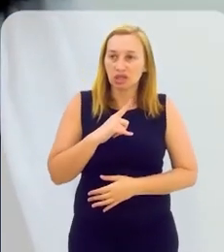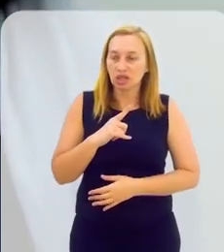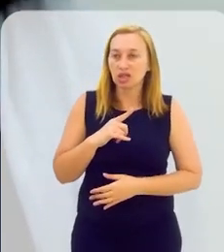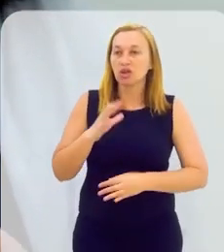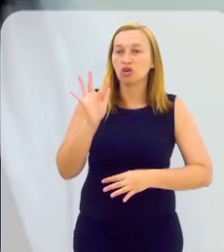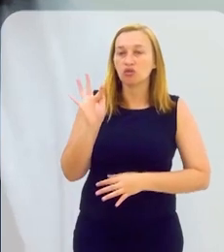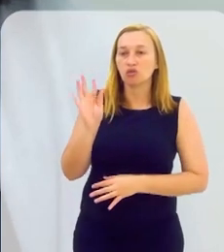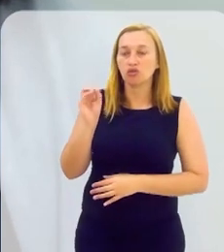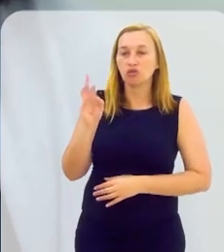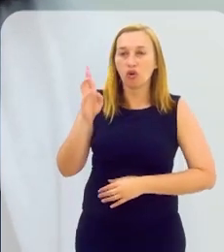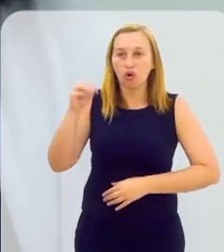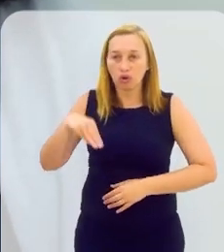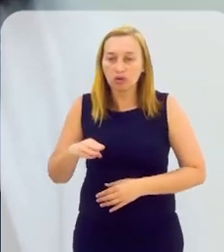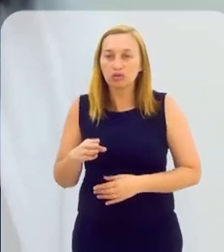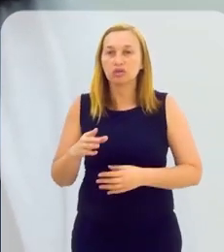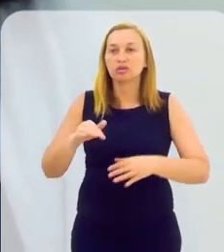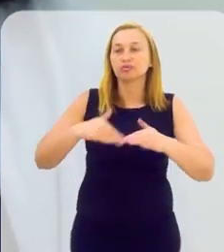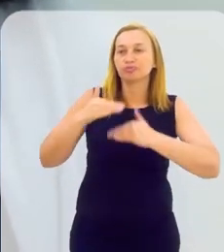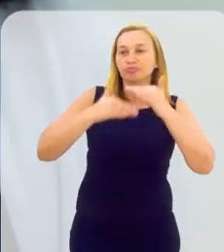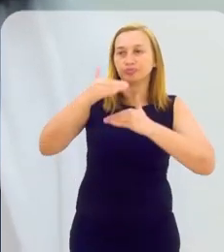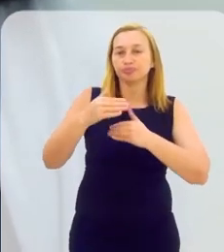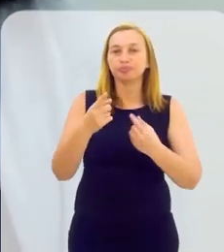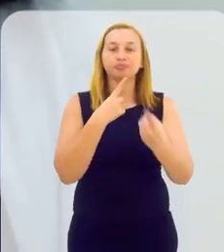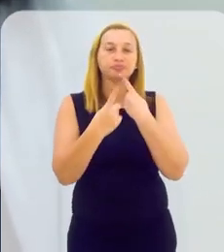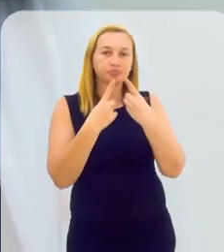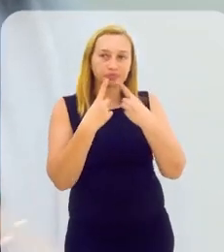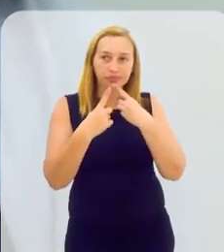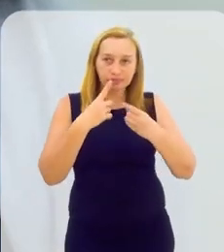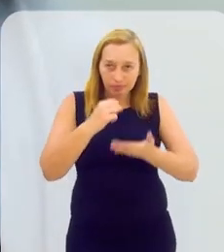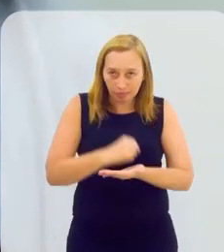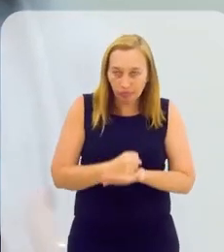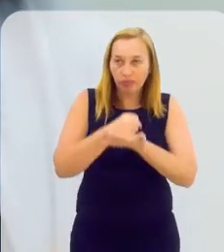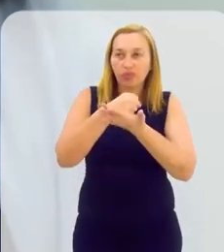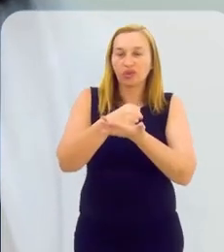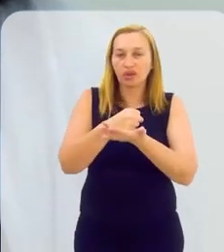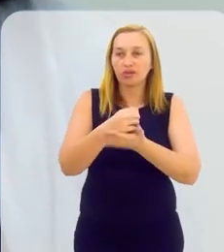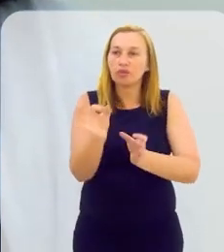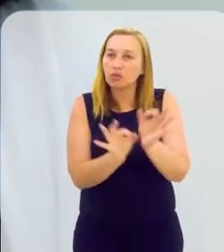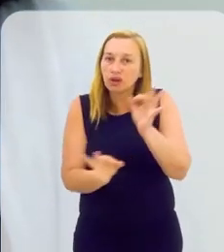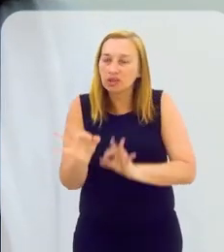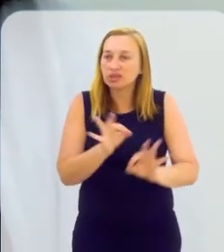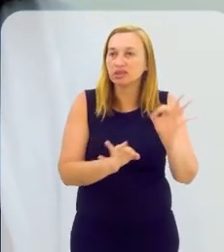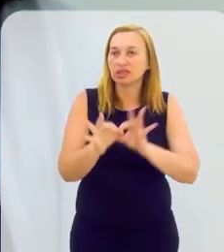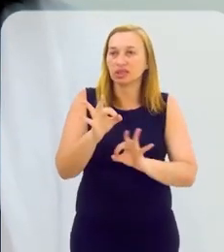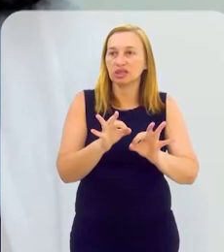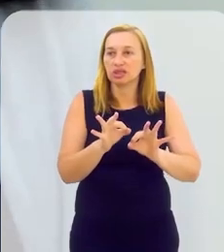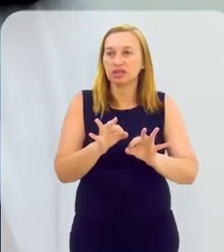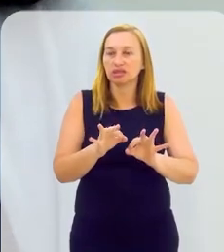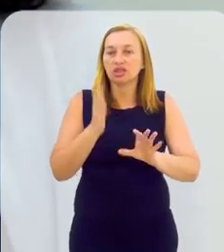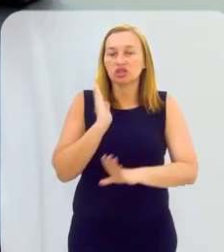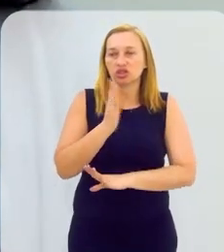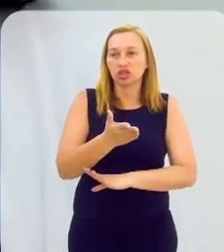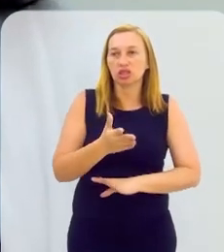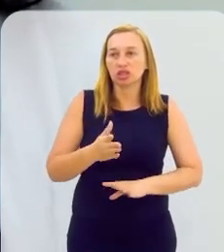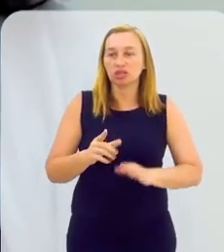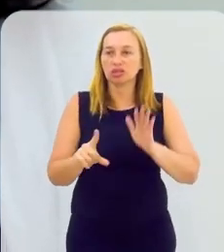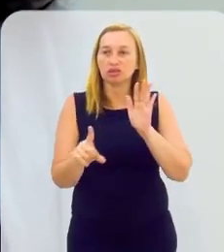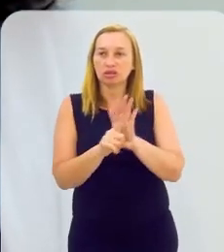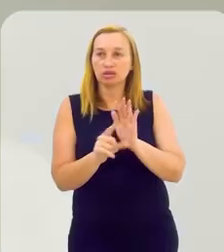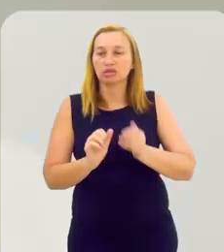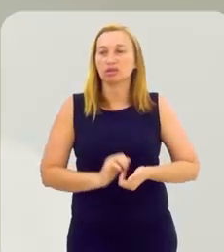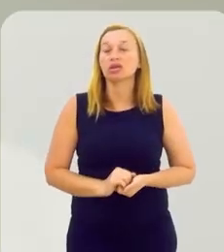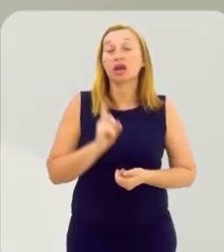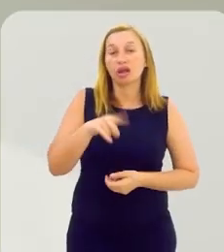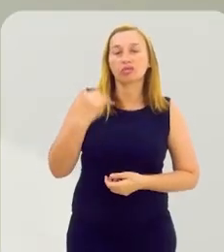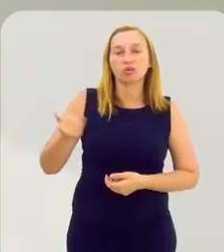Fórum de Desenvolvimento para que esse diálogo ocorra de forma sustentável, organizada, direta com o Legislativo? Eu acho